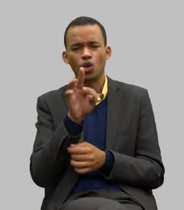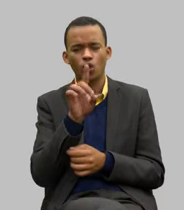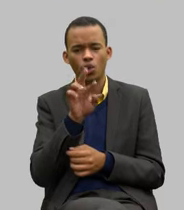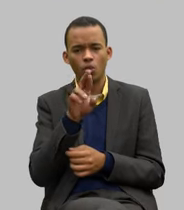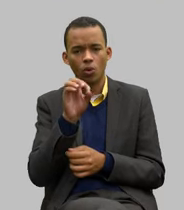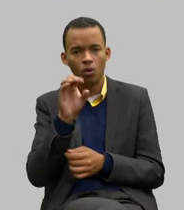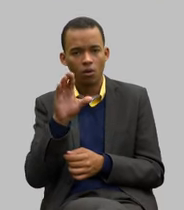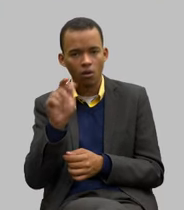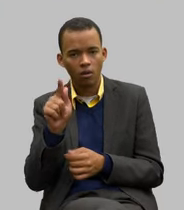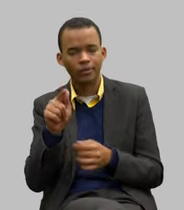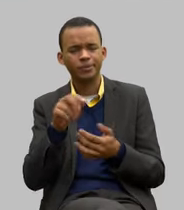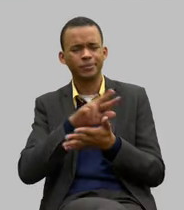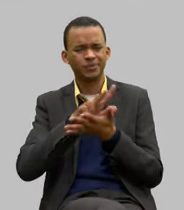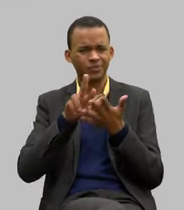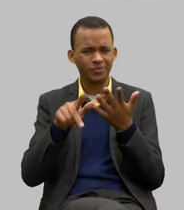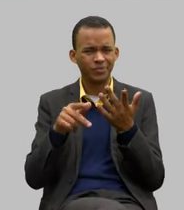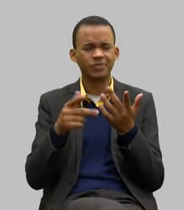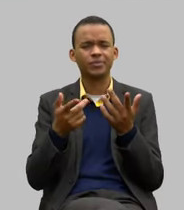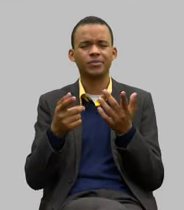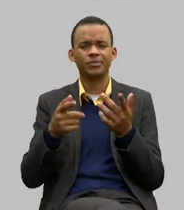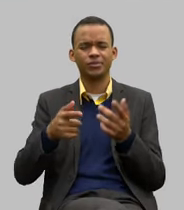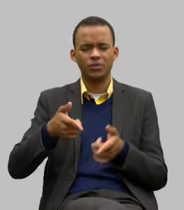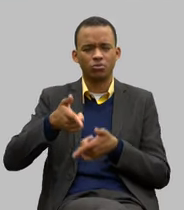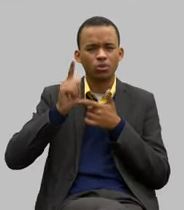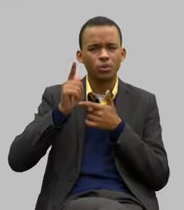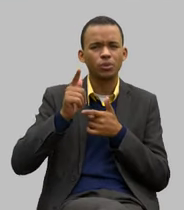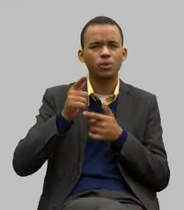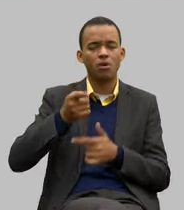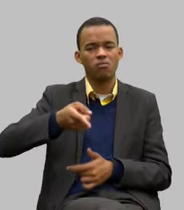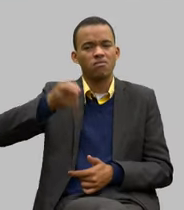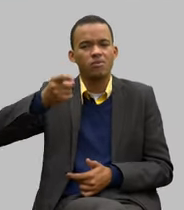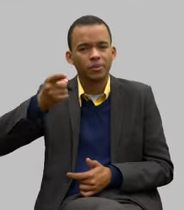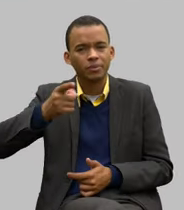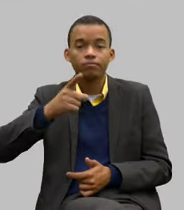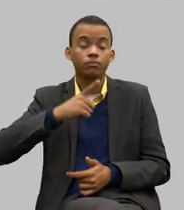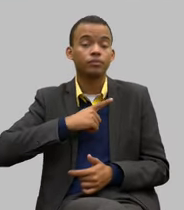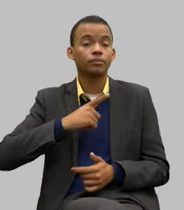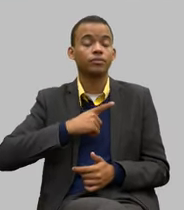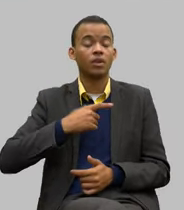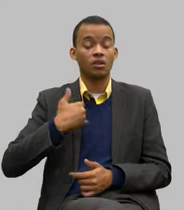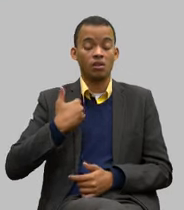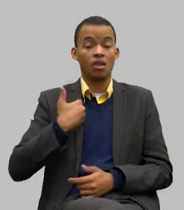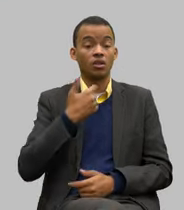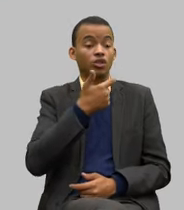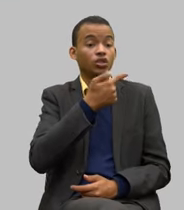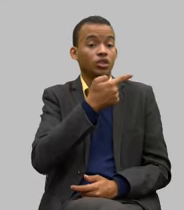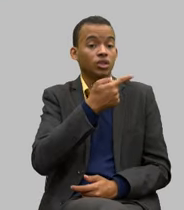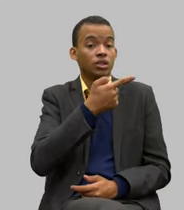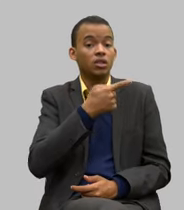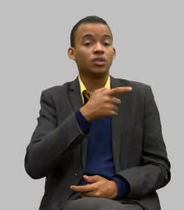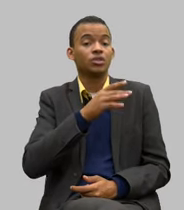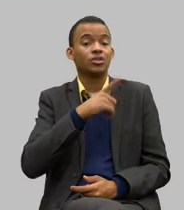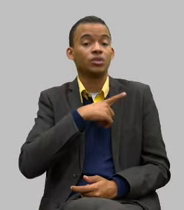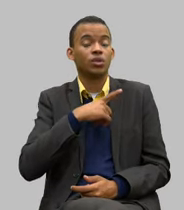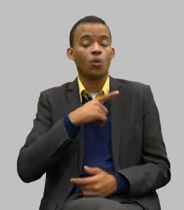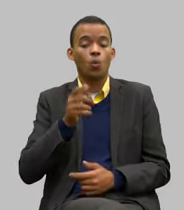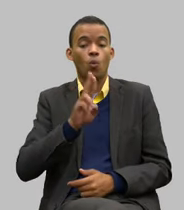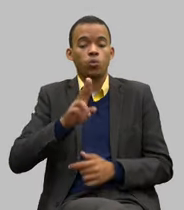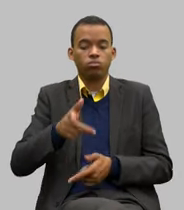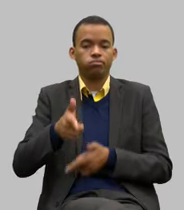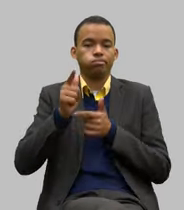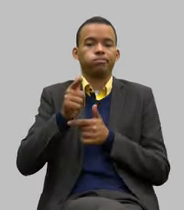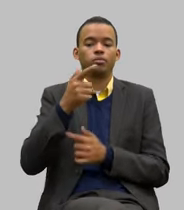drogas ameaça porte legal de arma ele já tinha o primeiro porte legal de arma aos 17 anos com revólver 38 depois 29